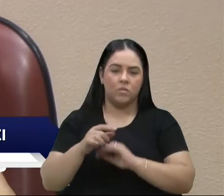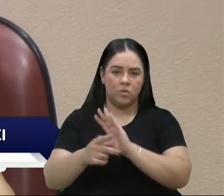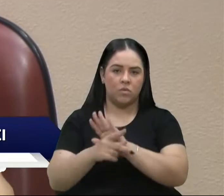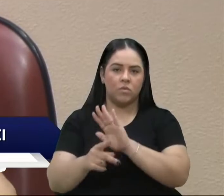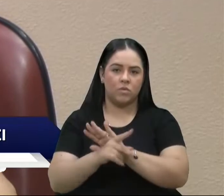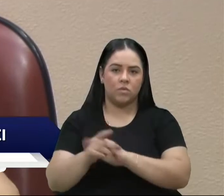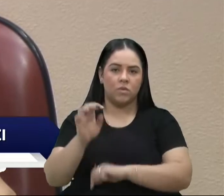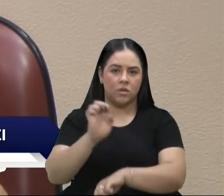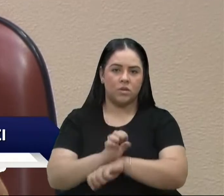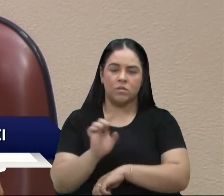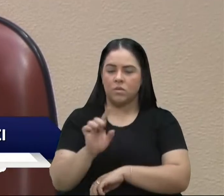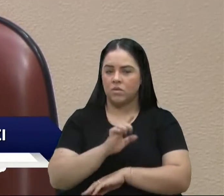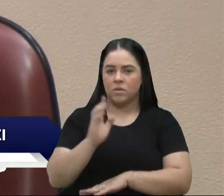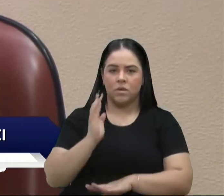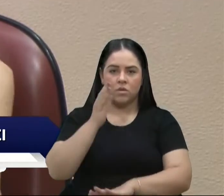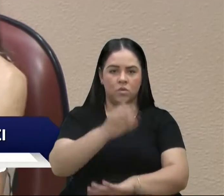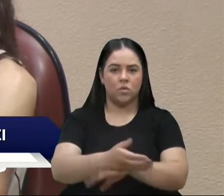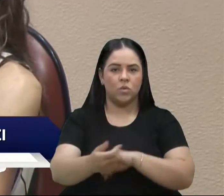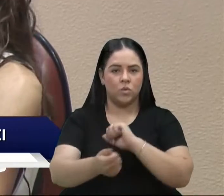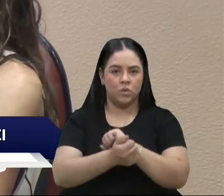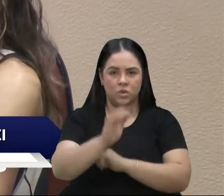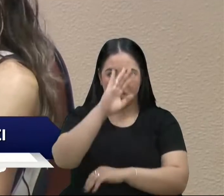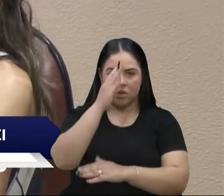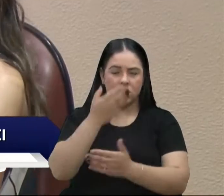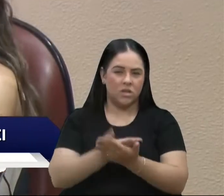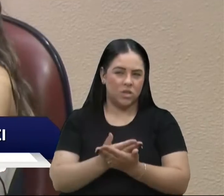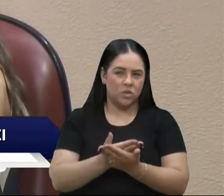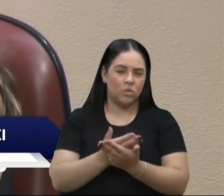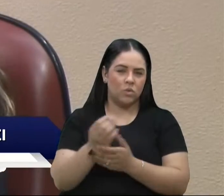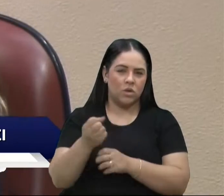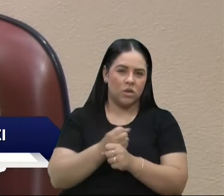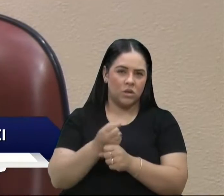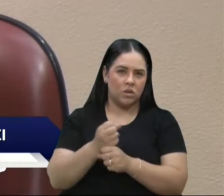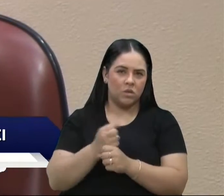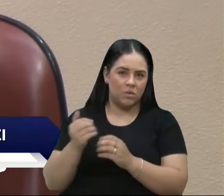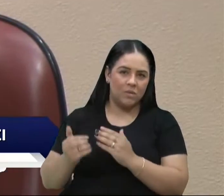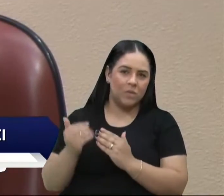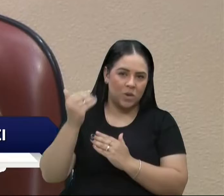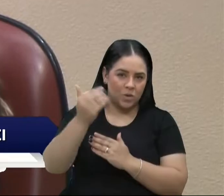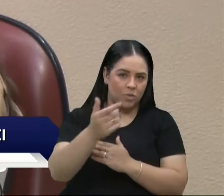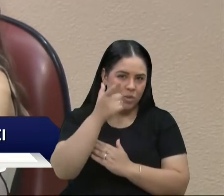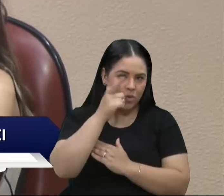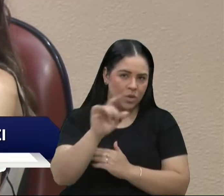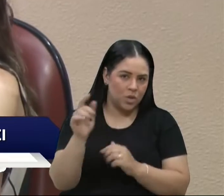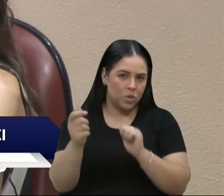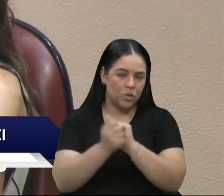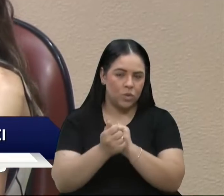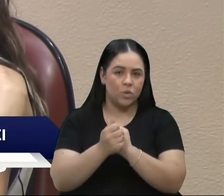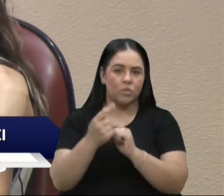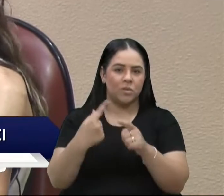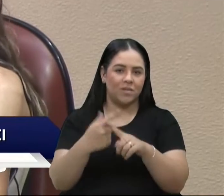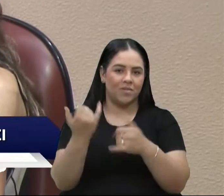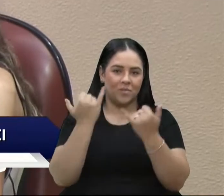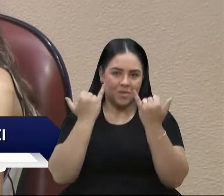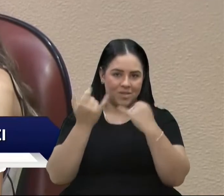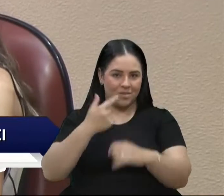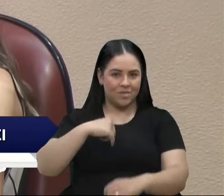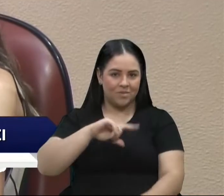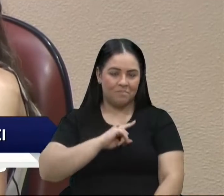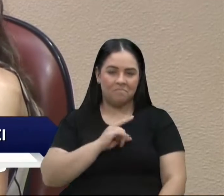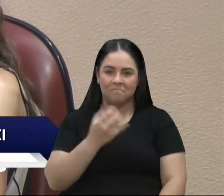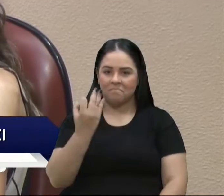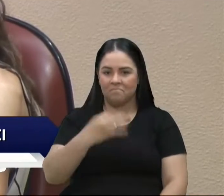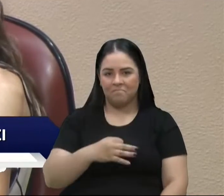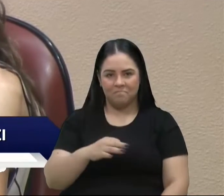não entrou no programa, deve entrar no ano que vem, né, Sandro, pelas notícias que a gente tem. Mas, com